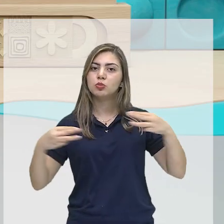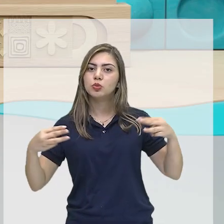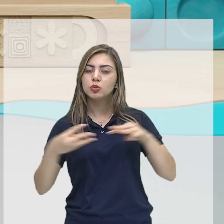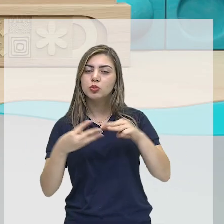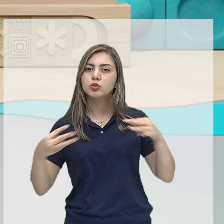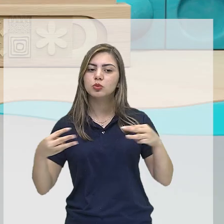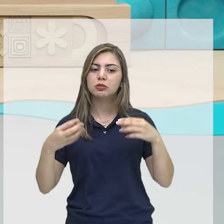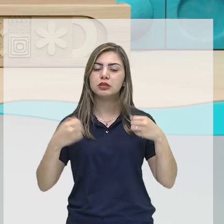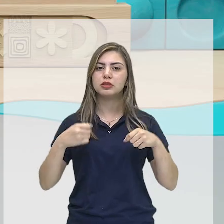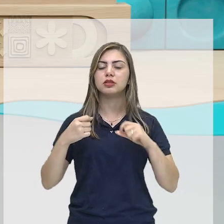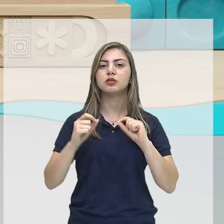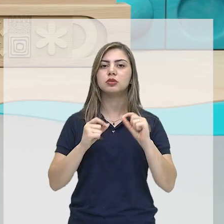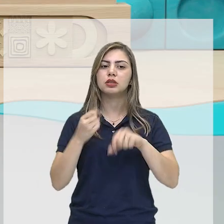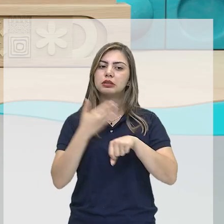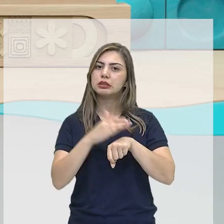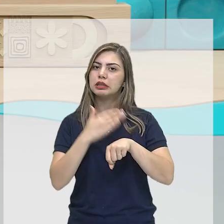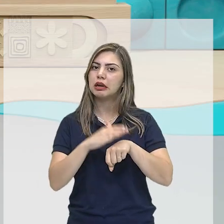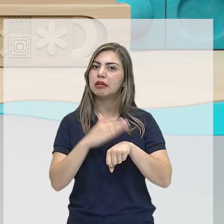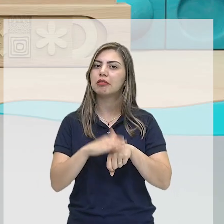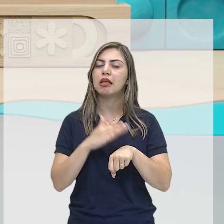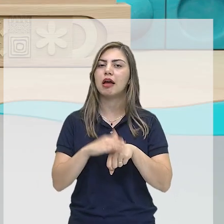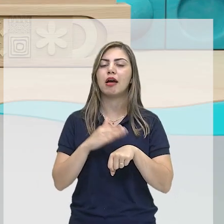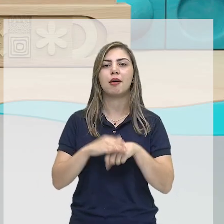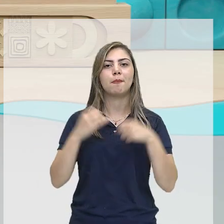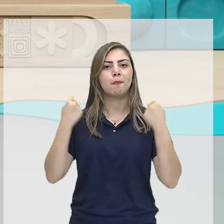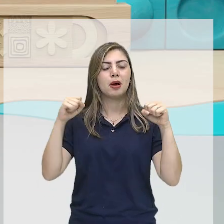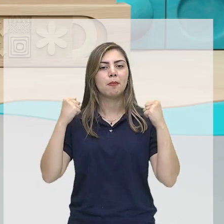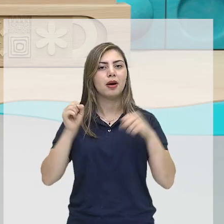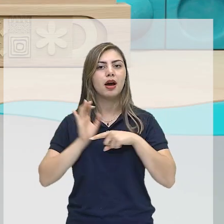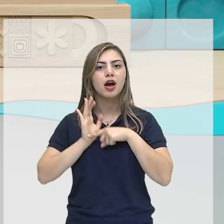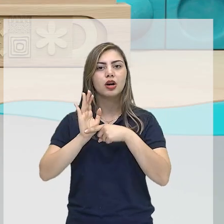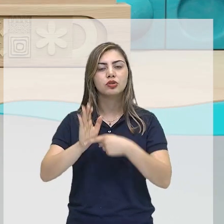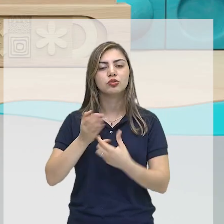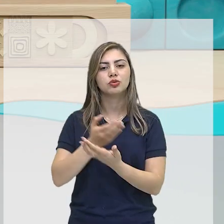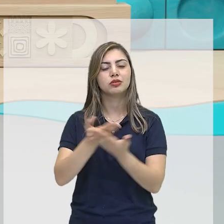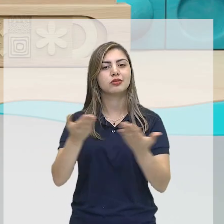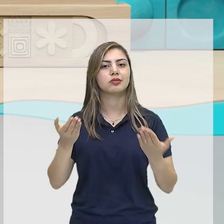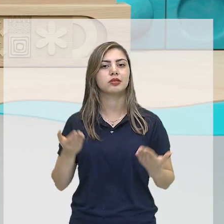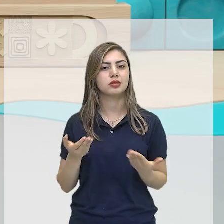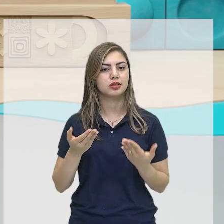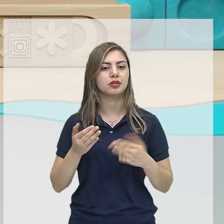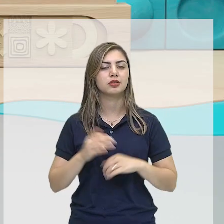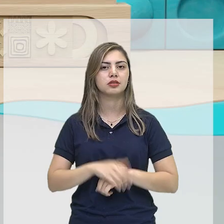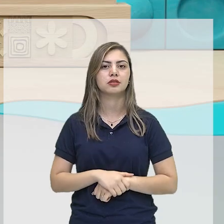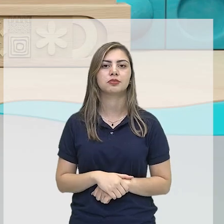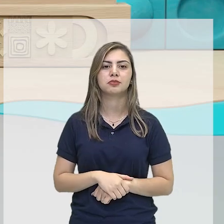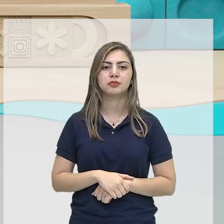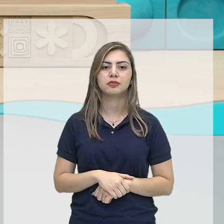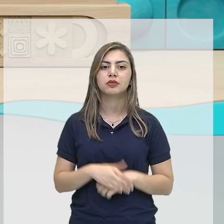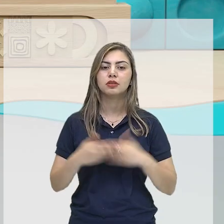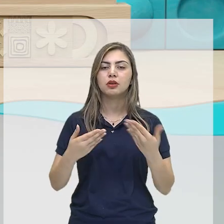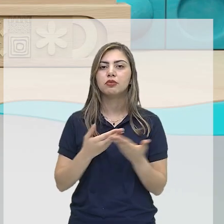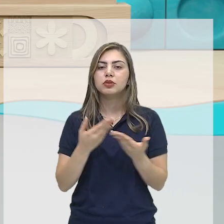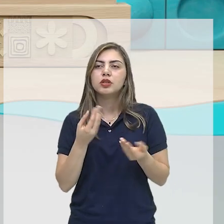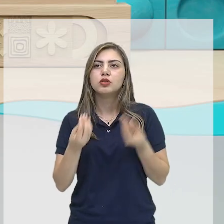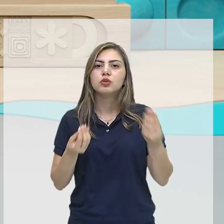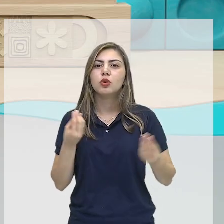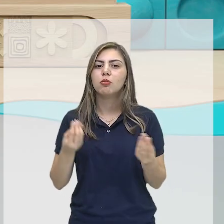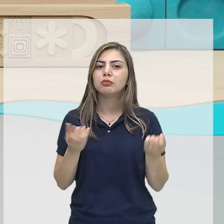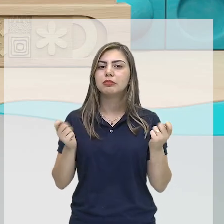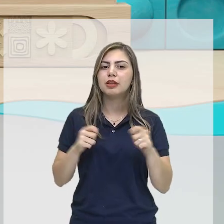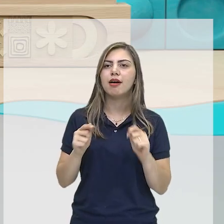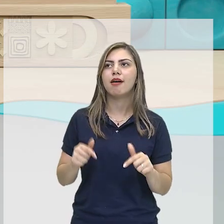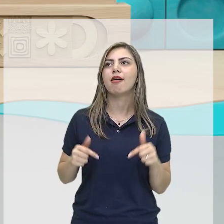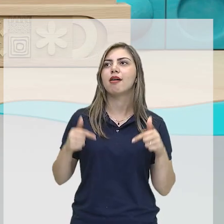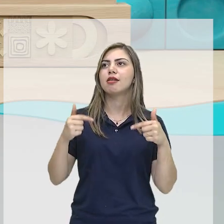prevenir lesões, a fazer com que você consiga executar ações de uma maneira mais otimizada.